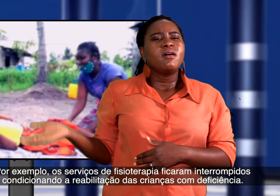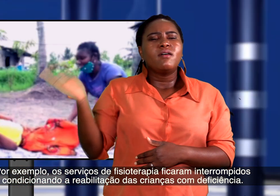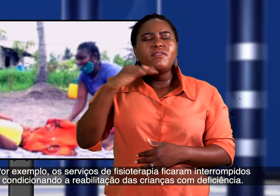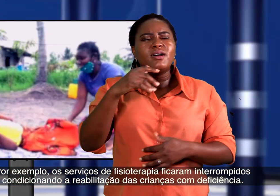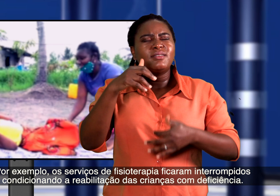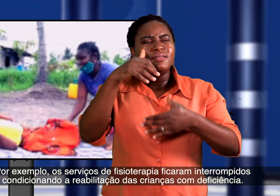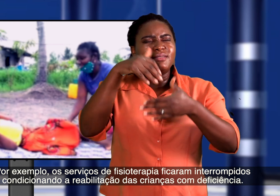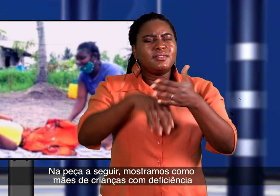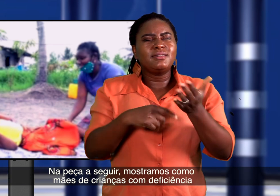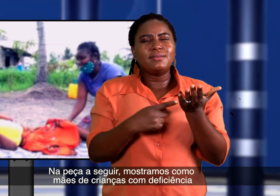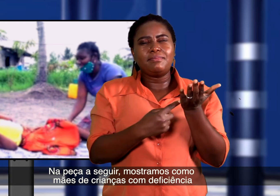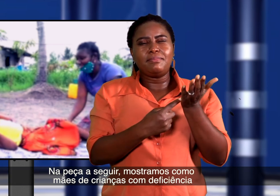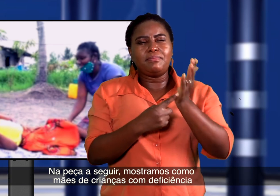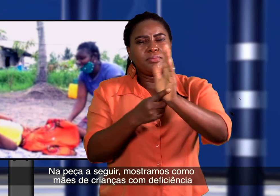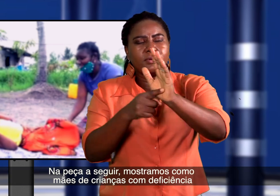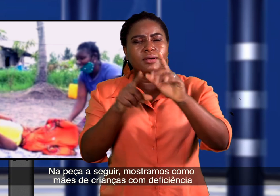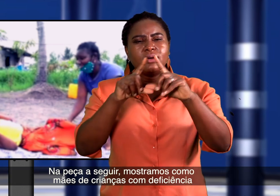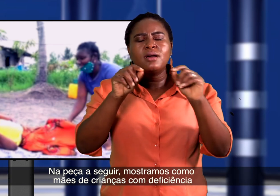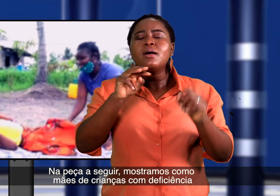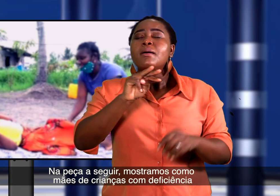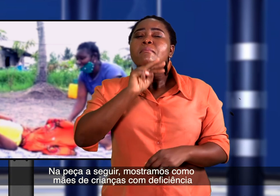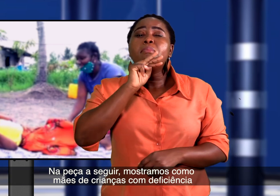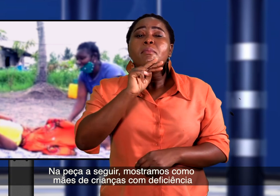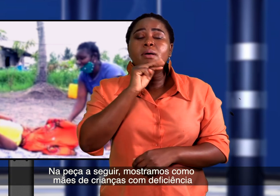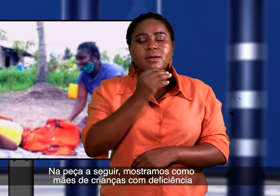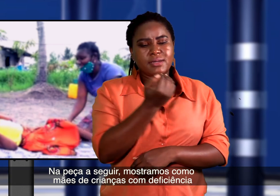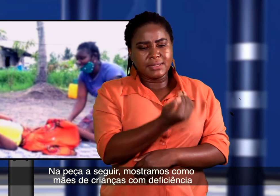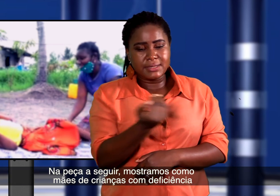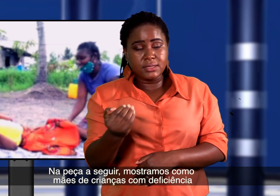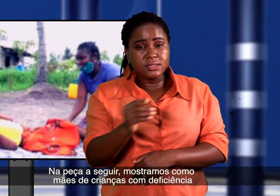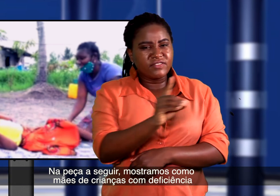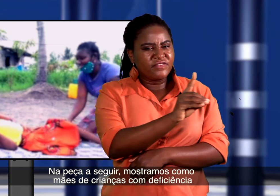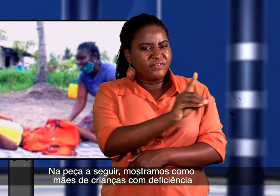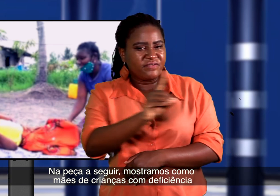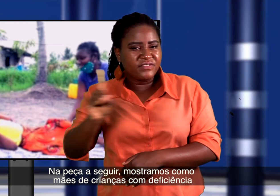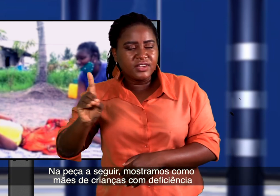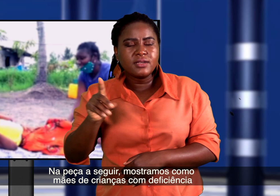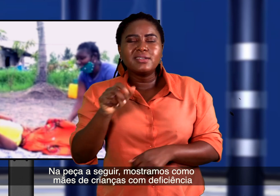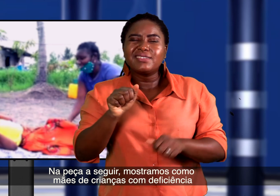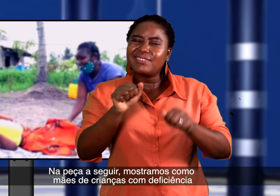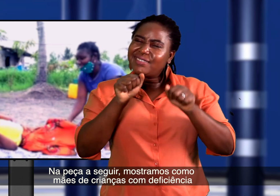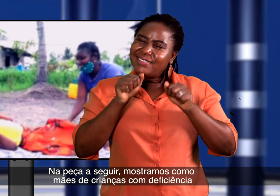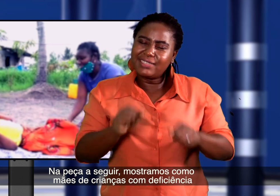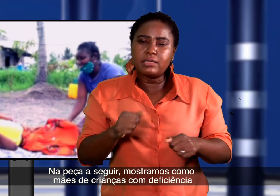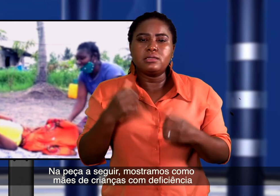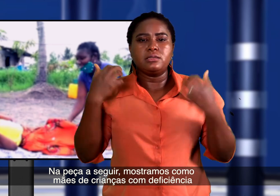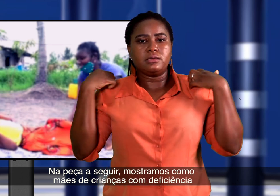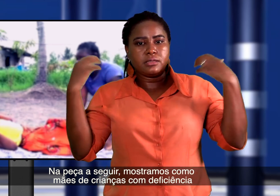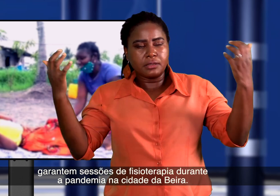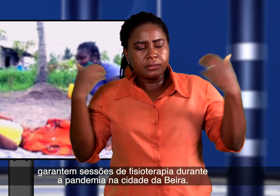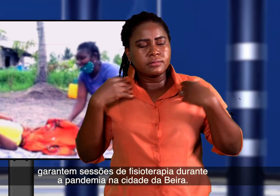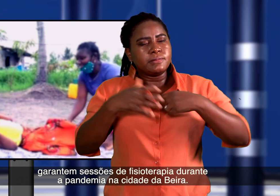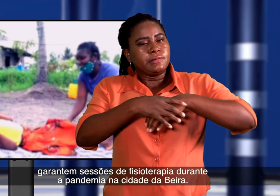crianças com deficiência. Na peça a seguir, mostramos como mães de crianças com